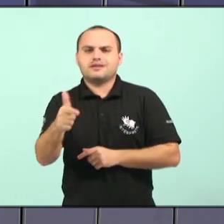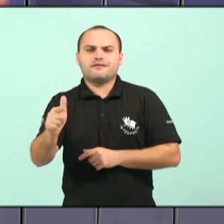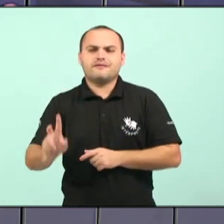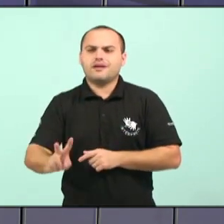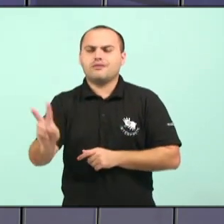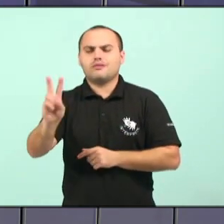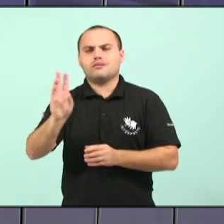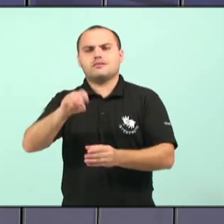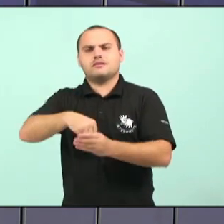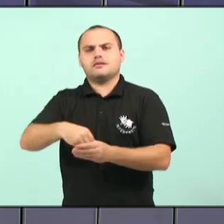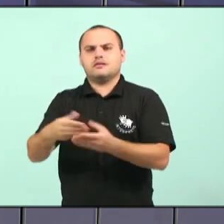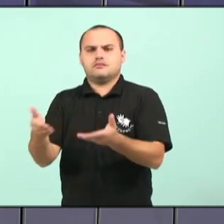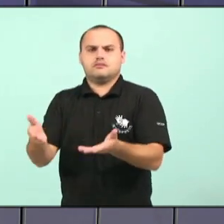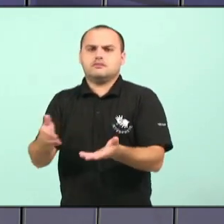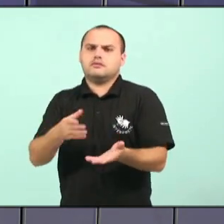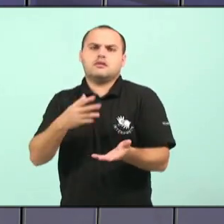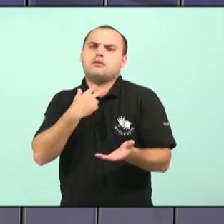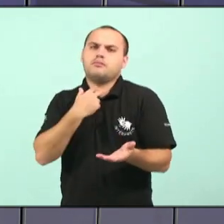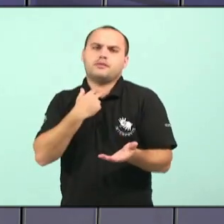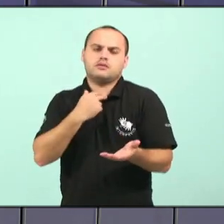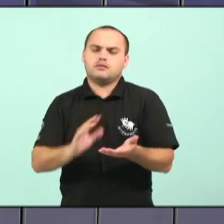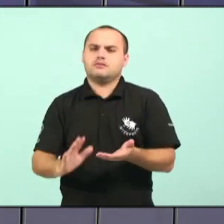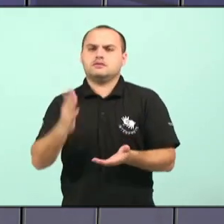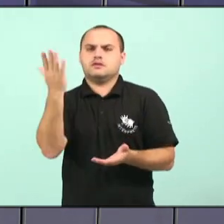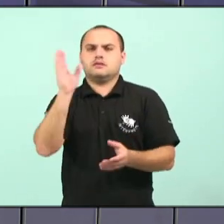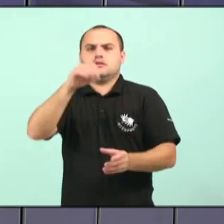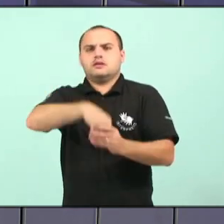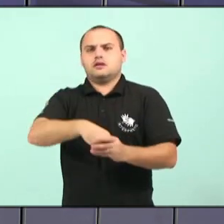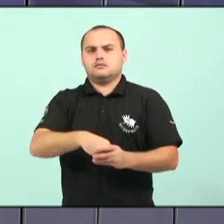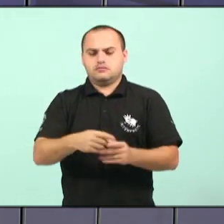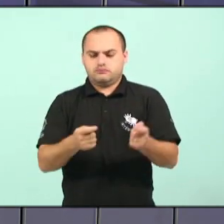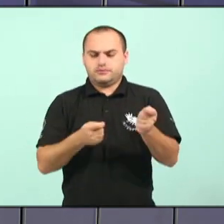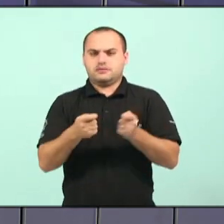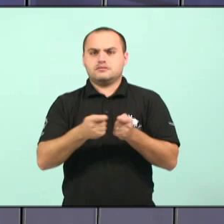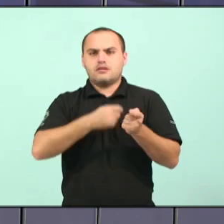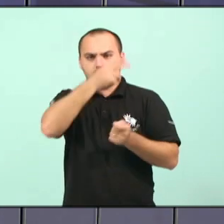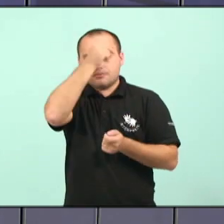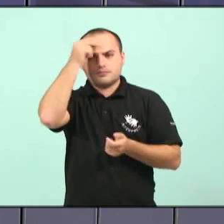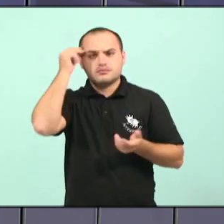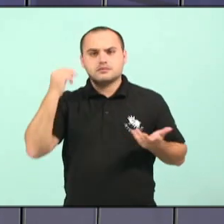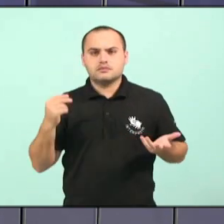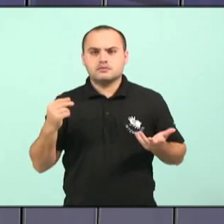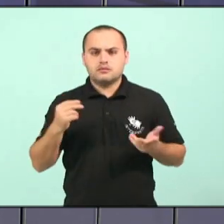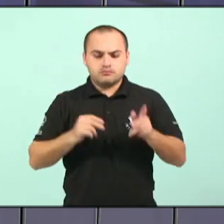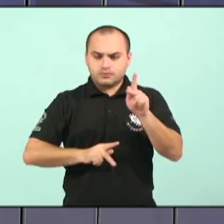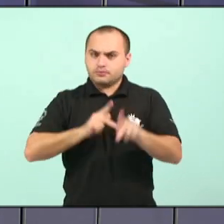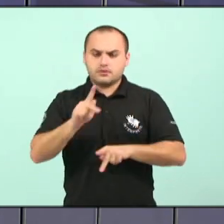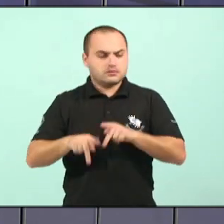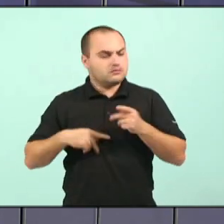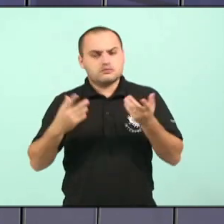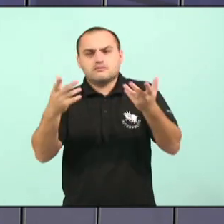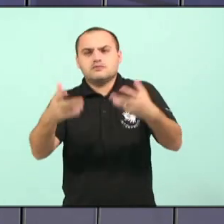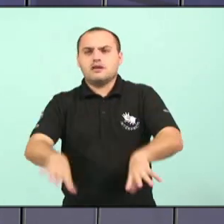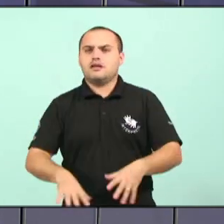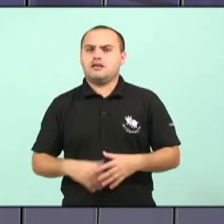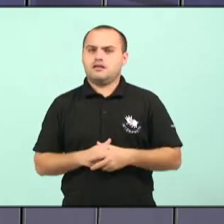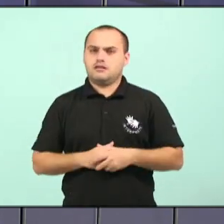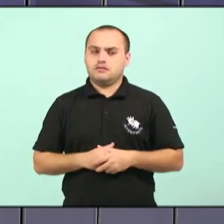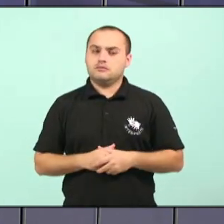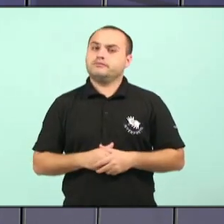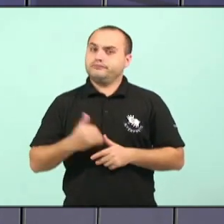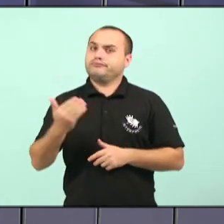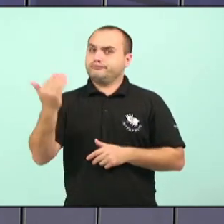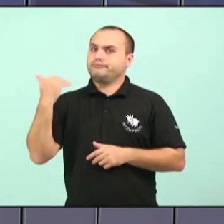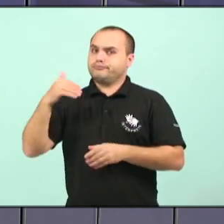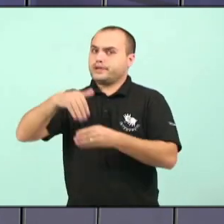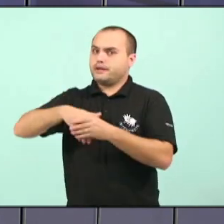podem mais acontecer dentro da administração pública, práticas que a população tem dado um basta e ficou claro nessas últimas eleições.